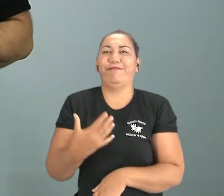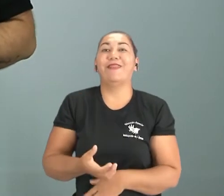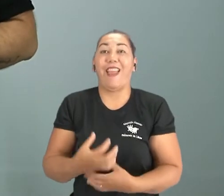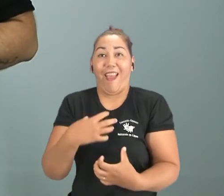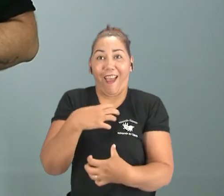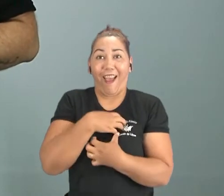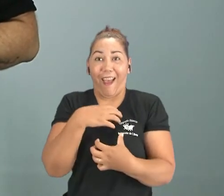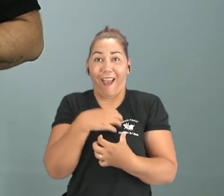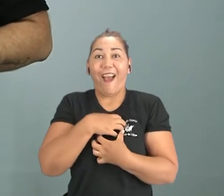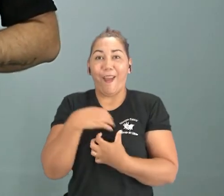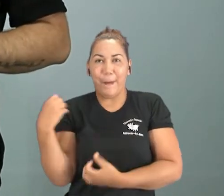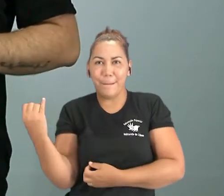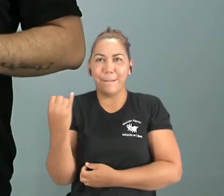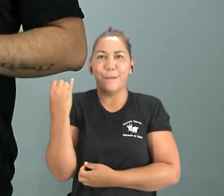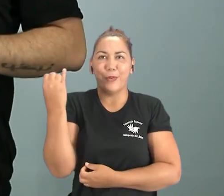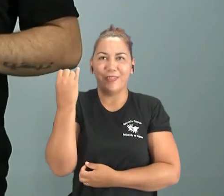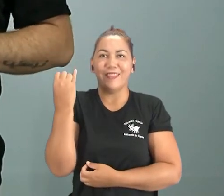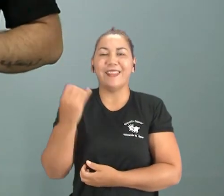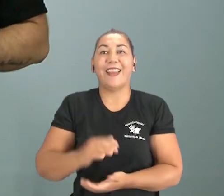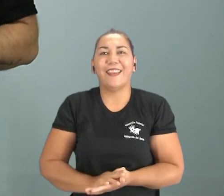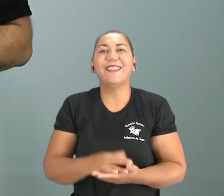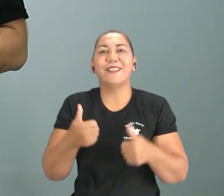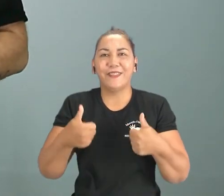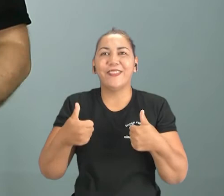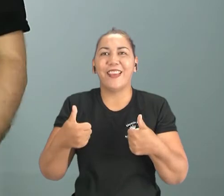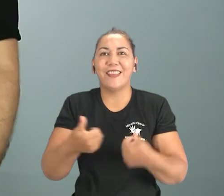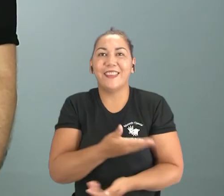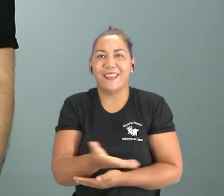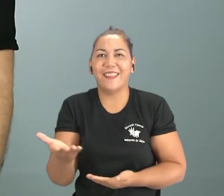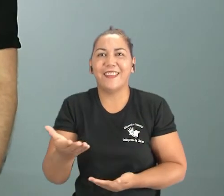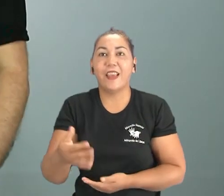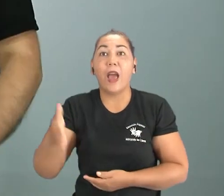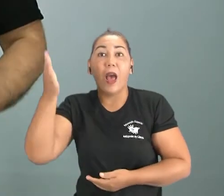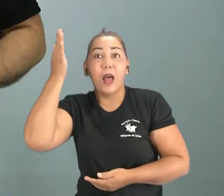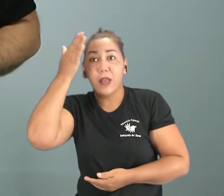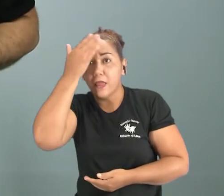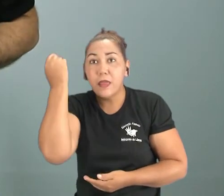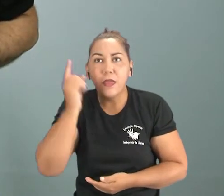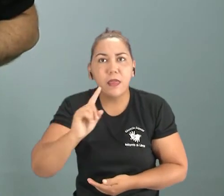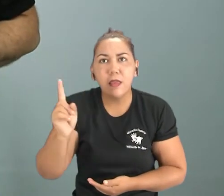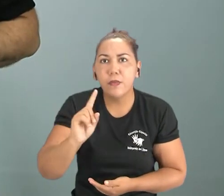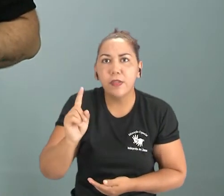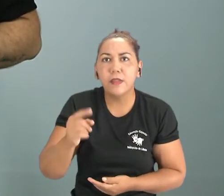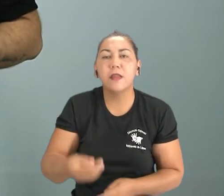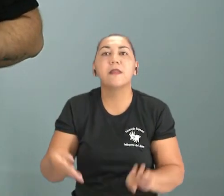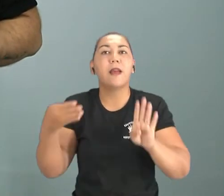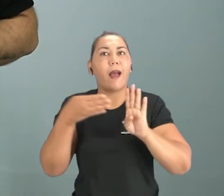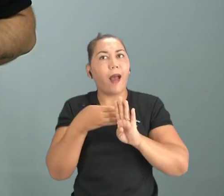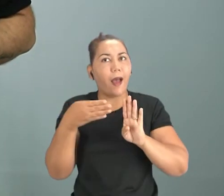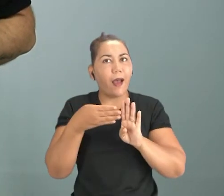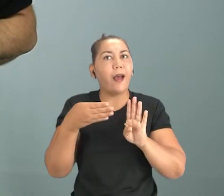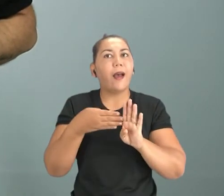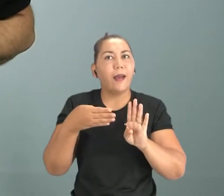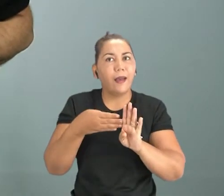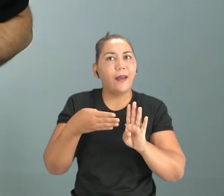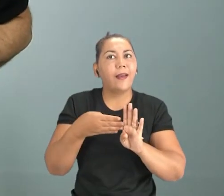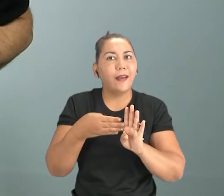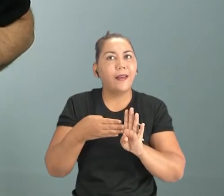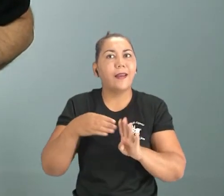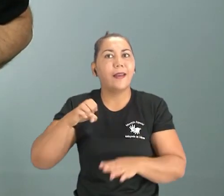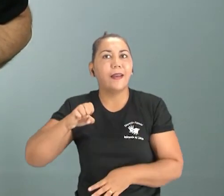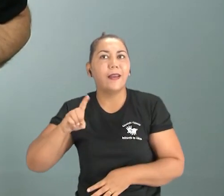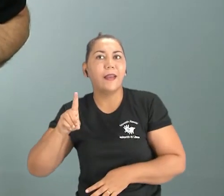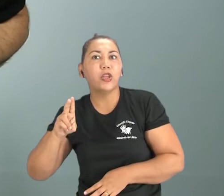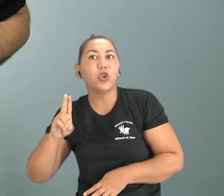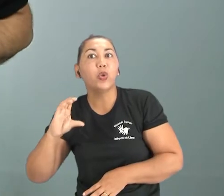se acha tudo bem criança e não esqueçam para vocês acessar essa em outras aulas vai lá na nossa